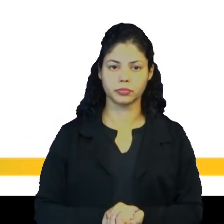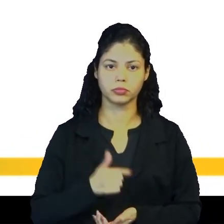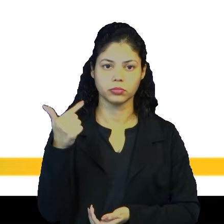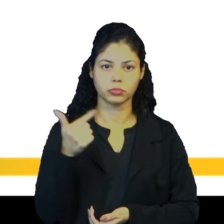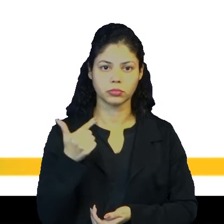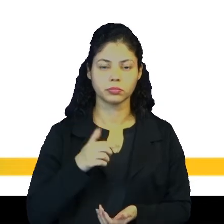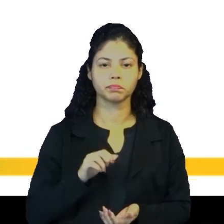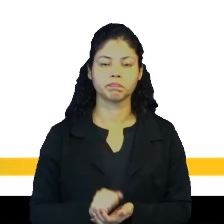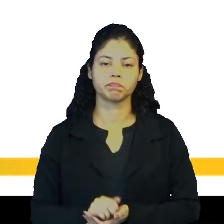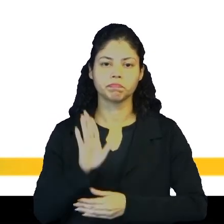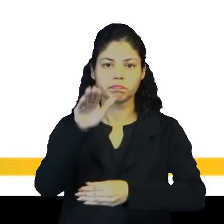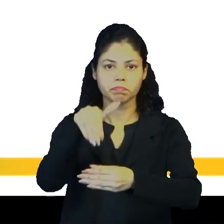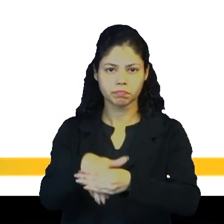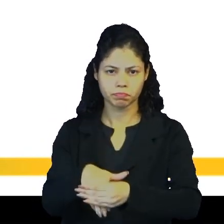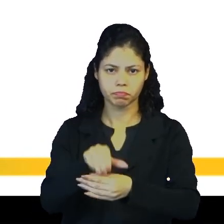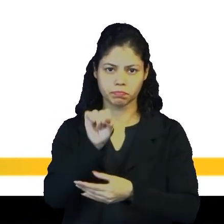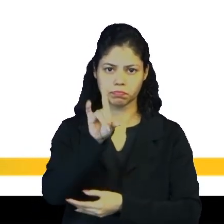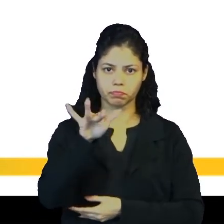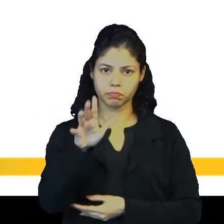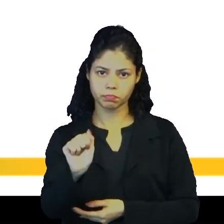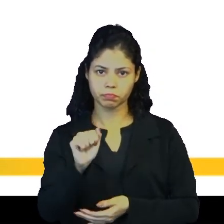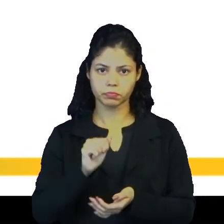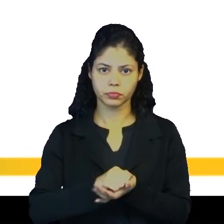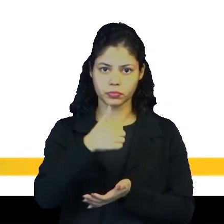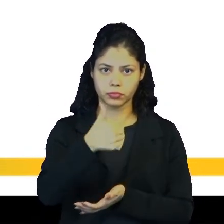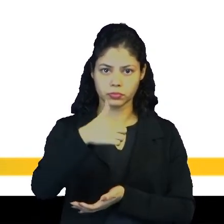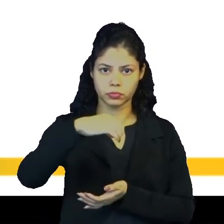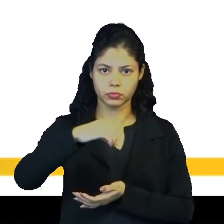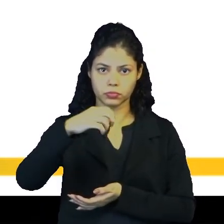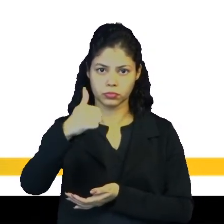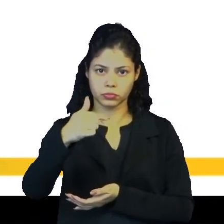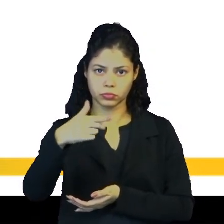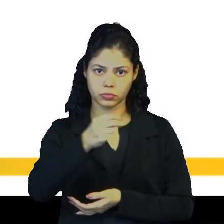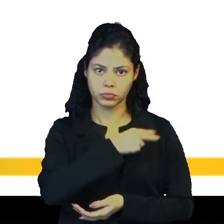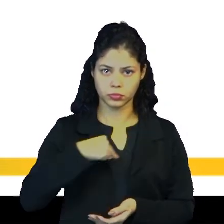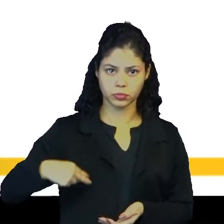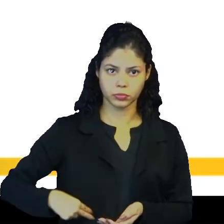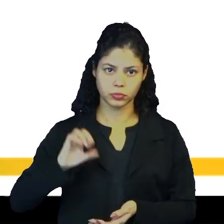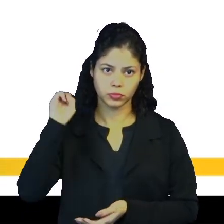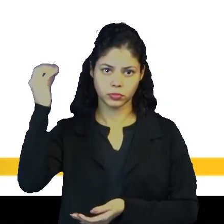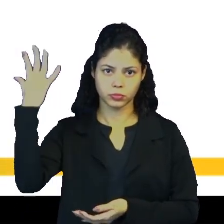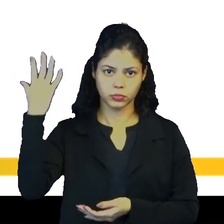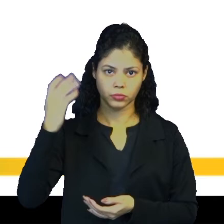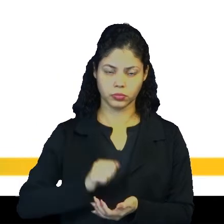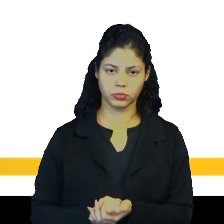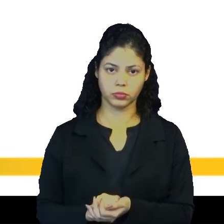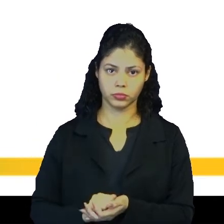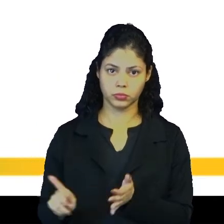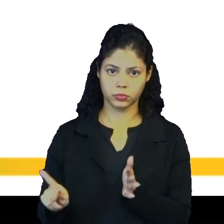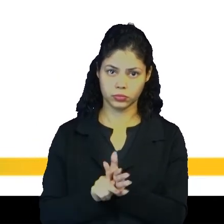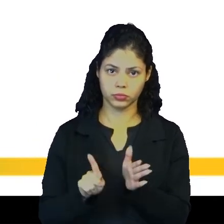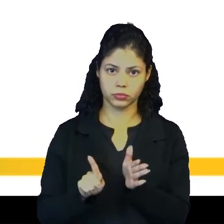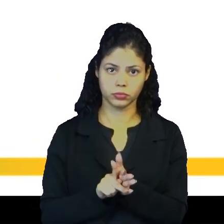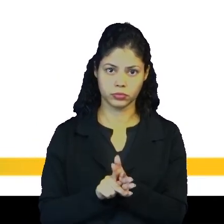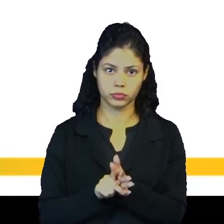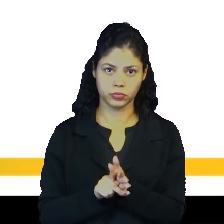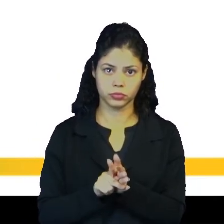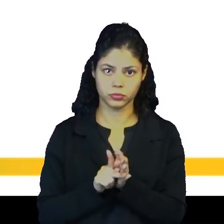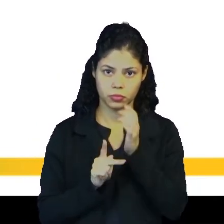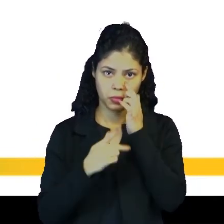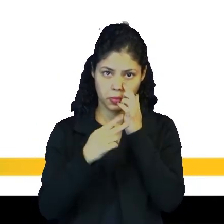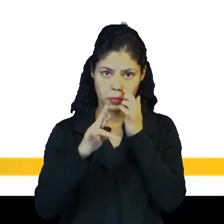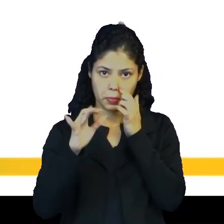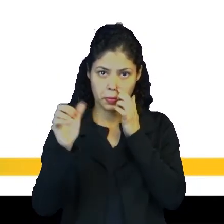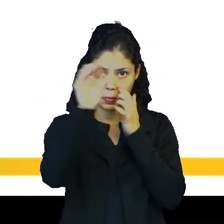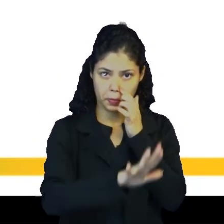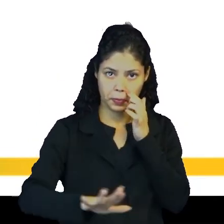A eleição de Salvador Allende, em 1970, no Chile, constitui-se num acontecimento específico, atípico, no